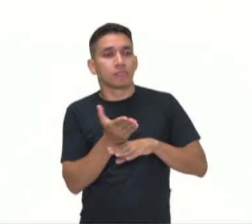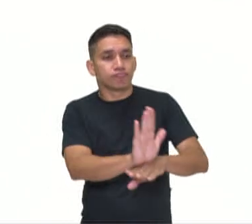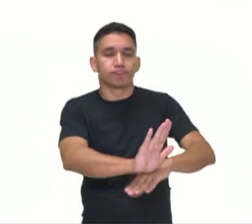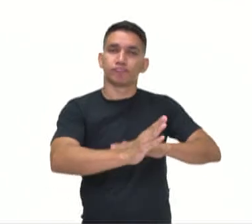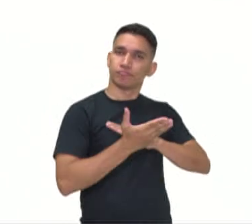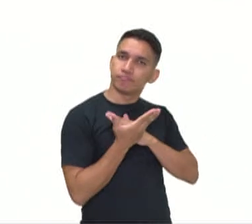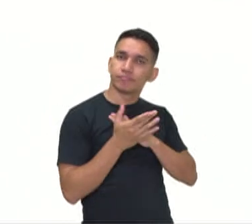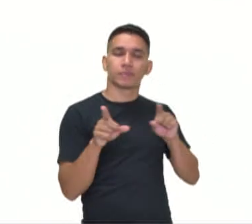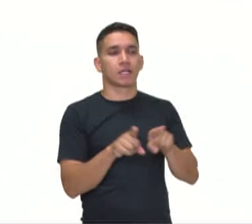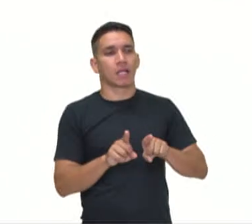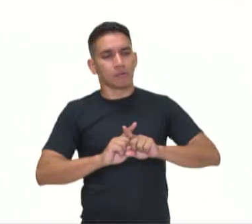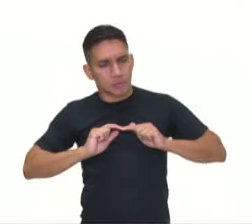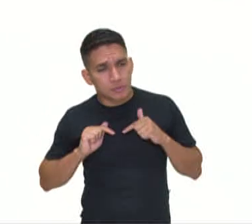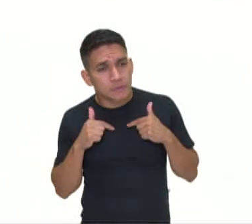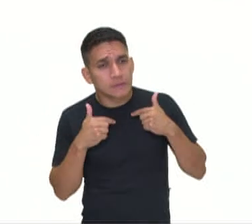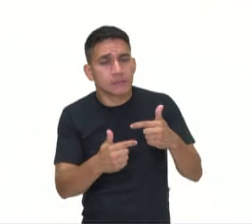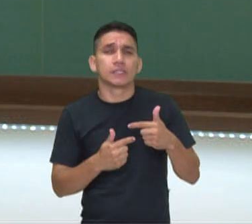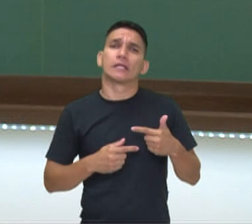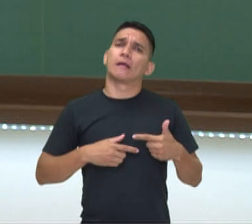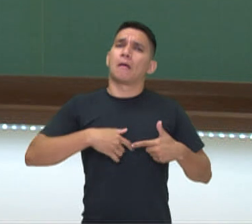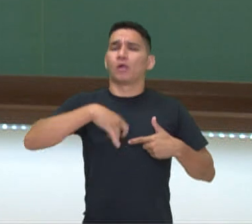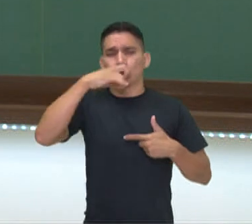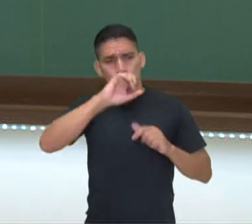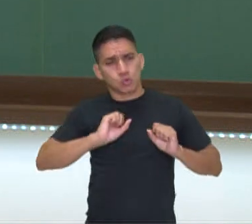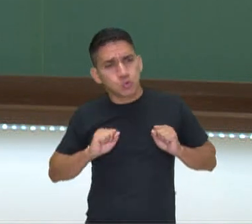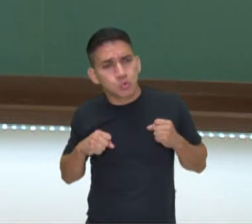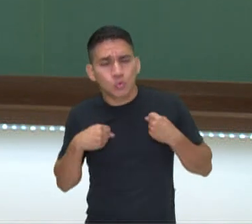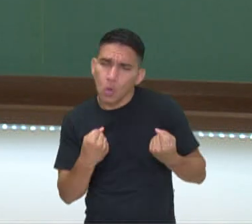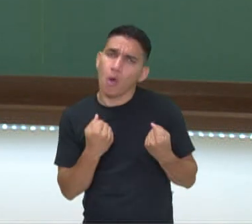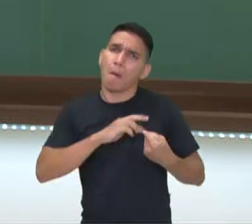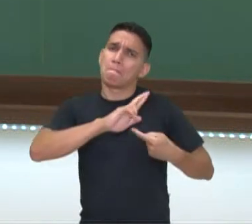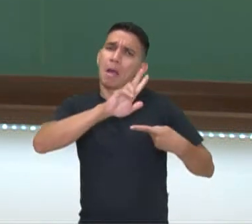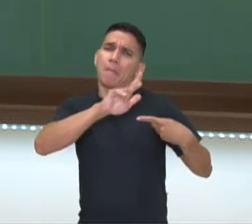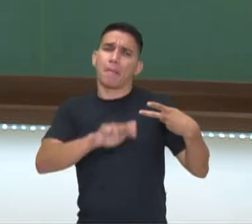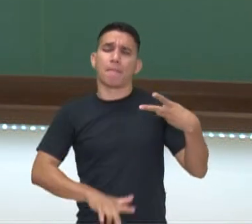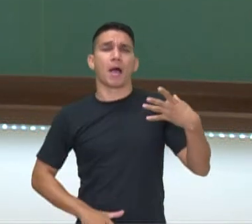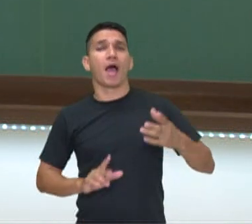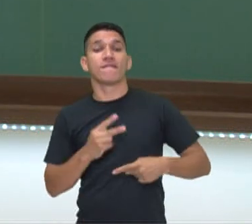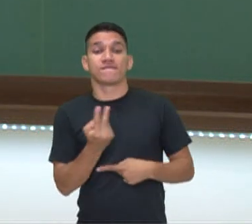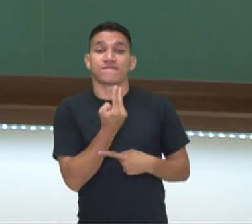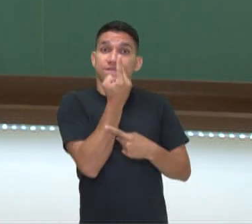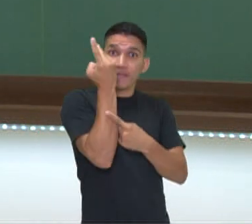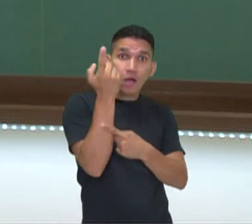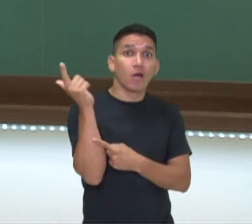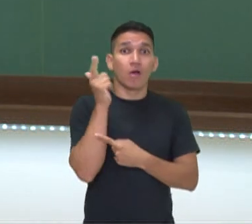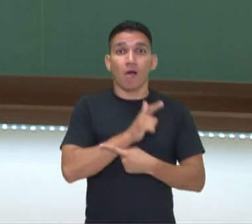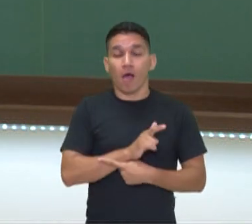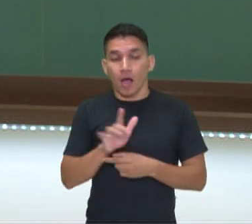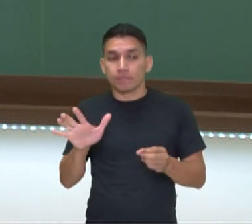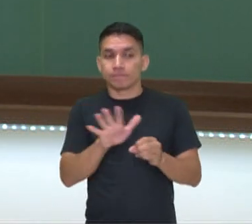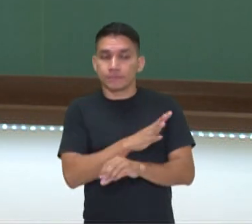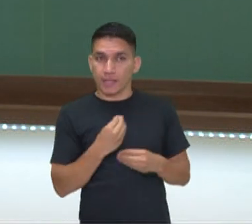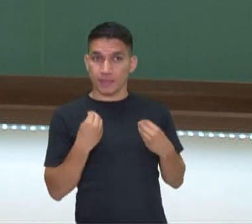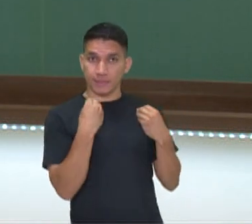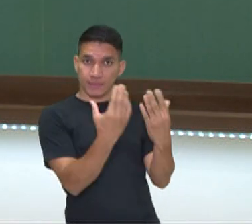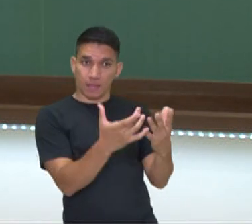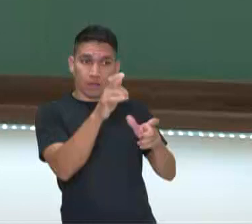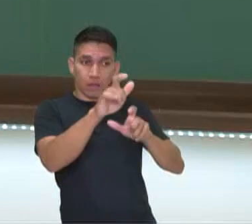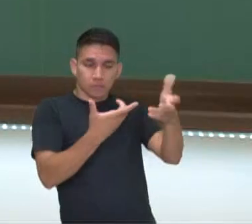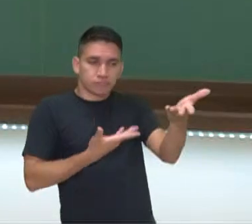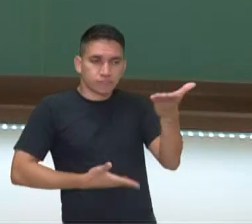altruísmo, dedicação, enfim, são várias palavras, vários valores absolutos e importantes